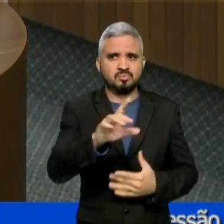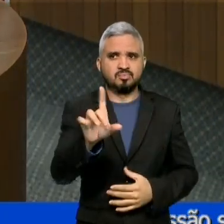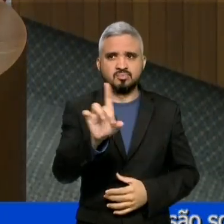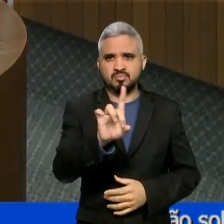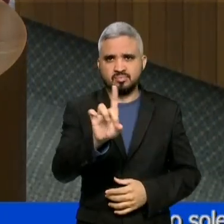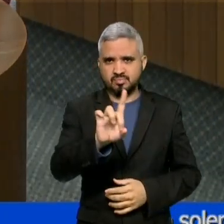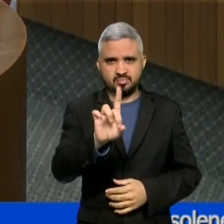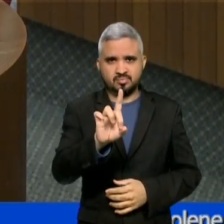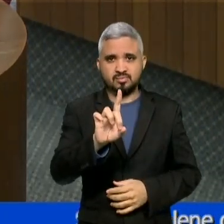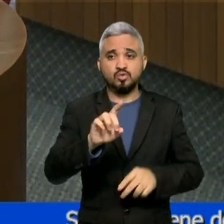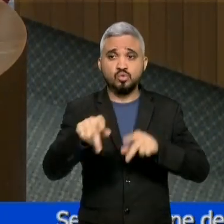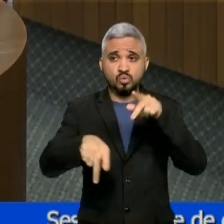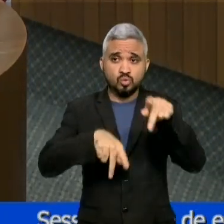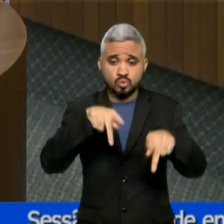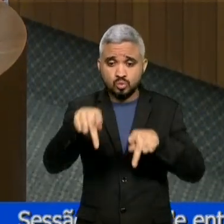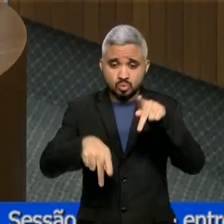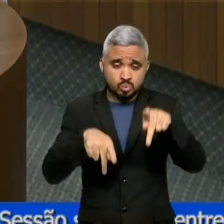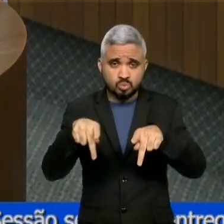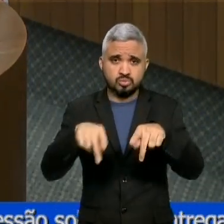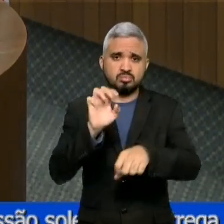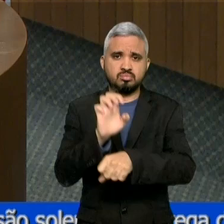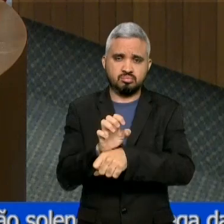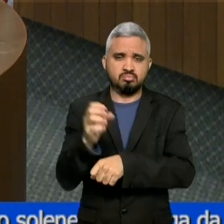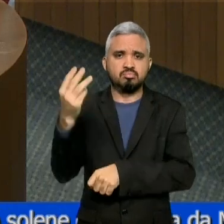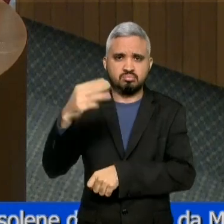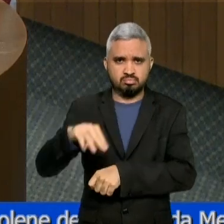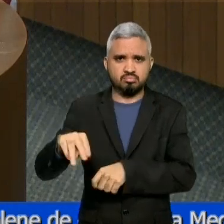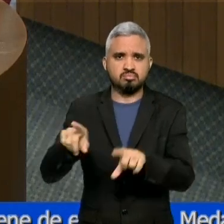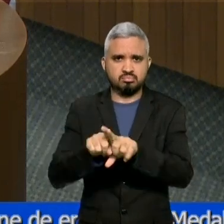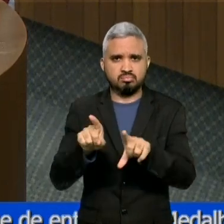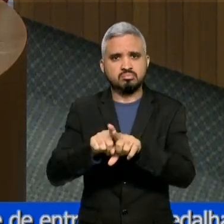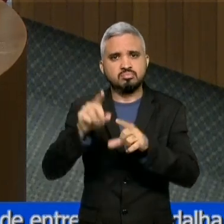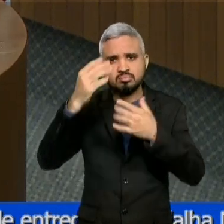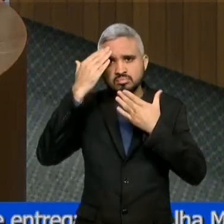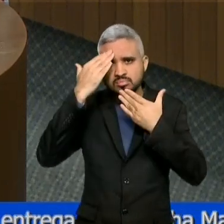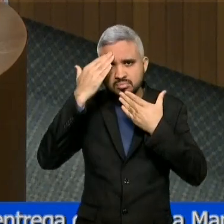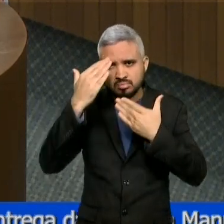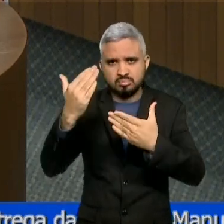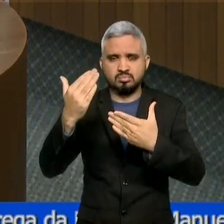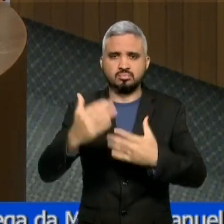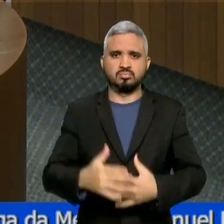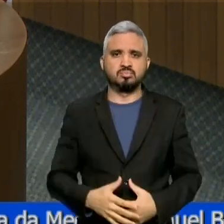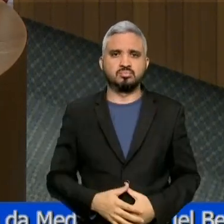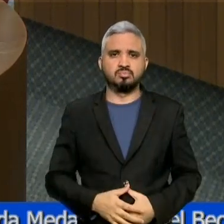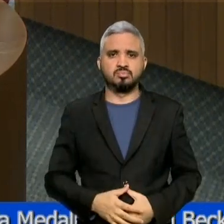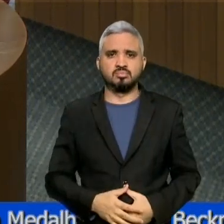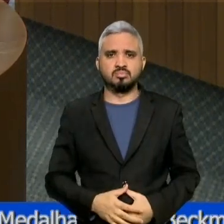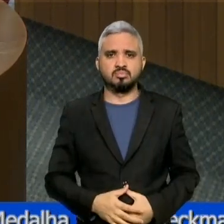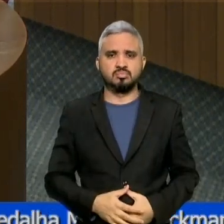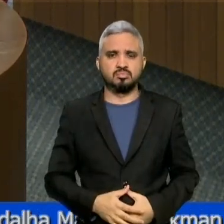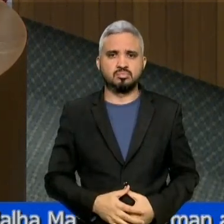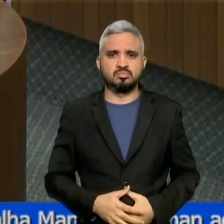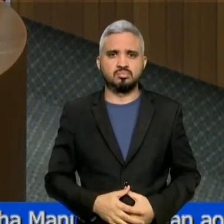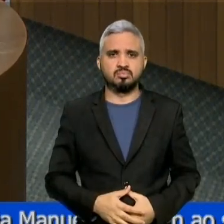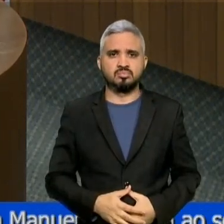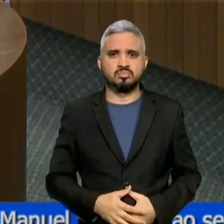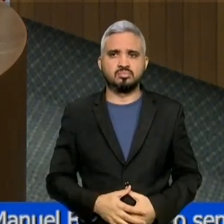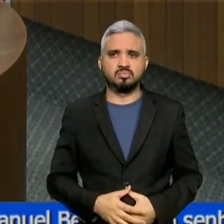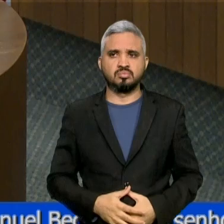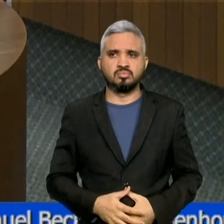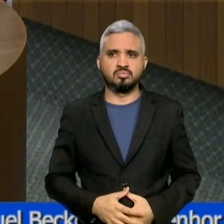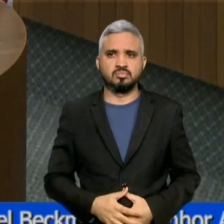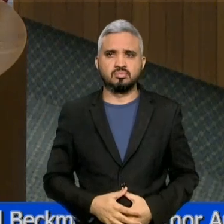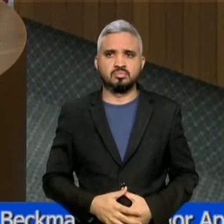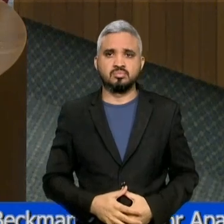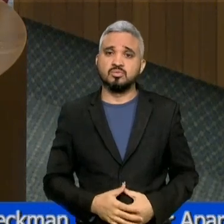por todo o povo do Maranhão, porque aqui, na verdade, nós representamos o sentimento do povo. E esta indicação, para mim,